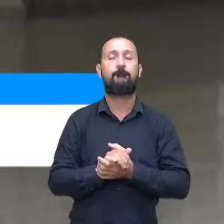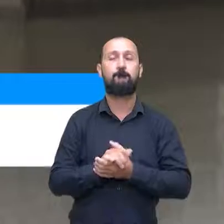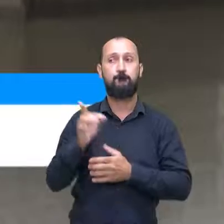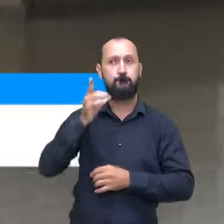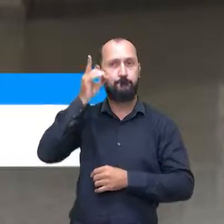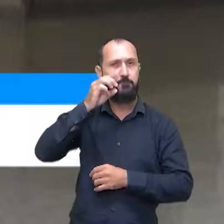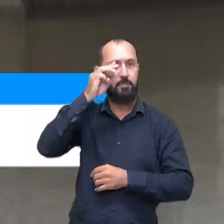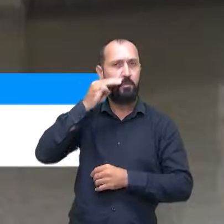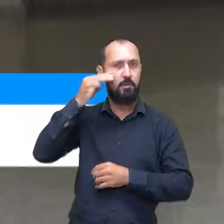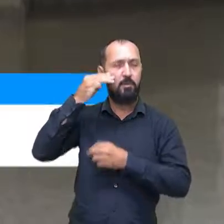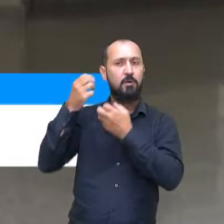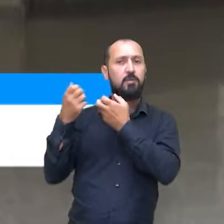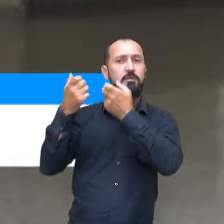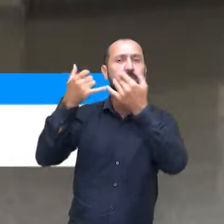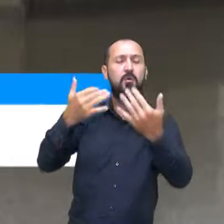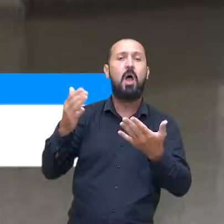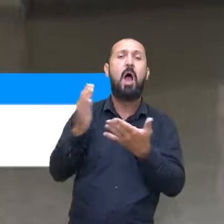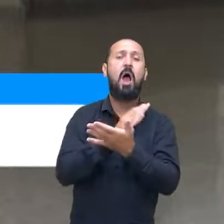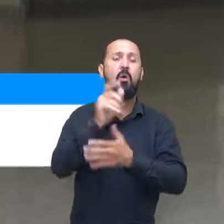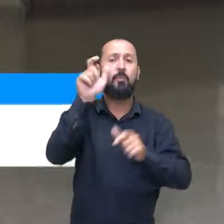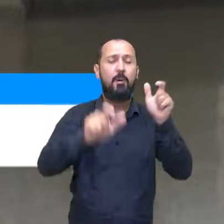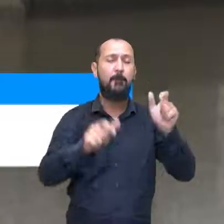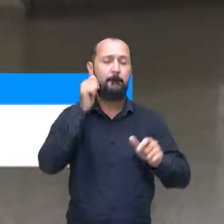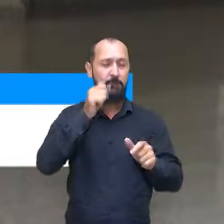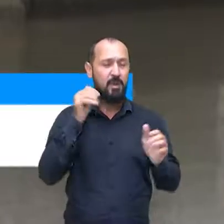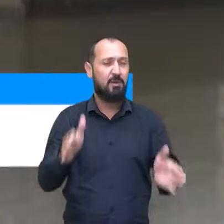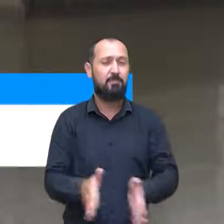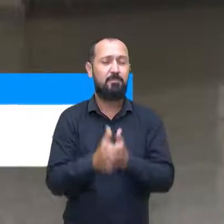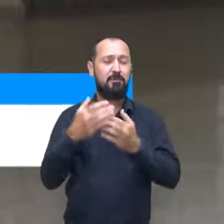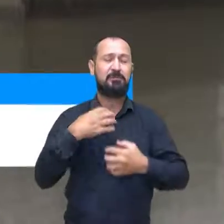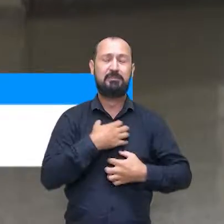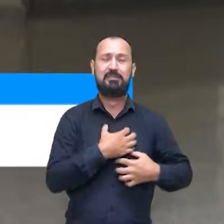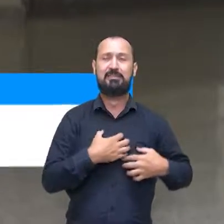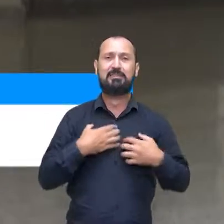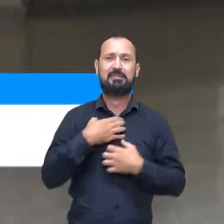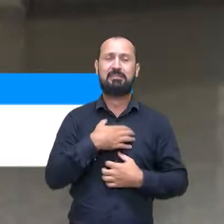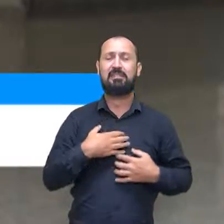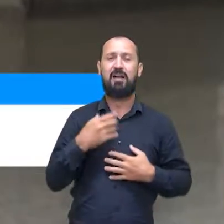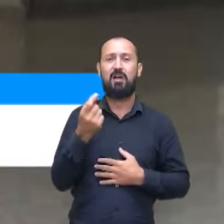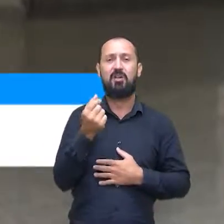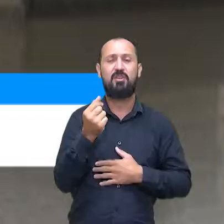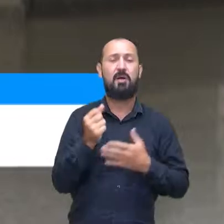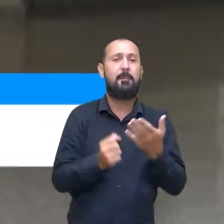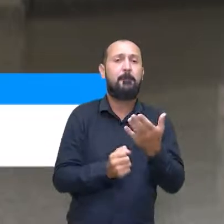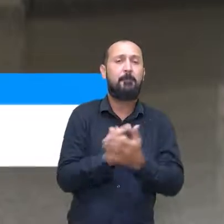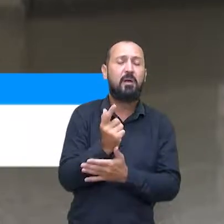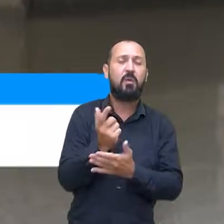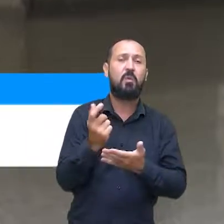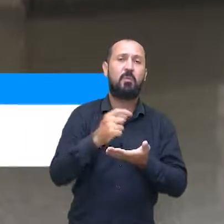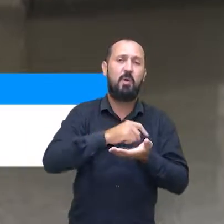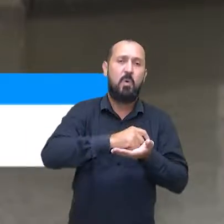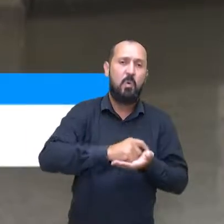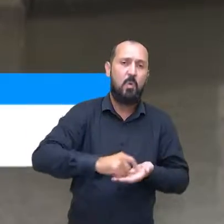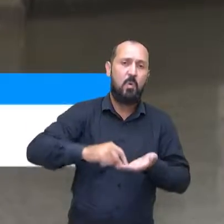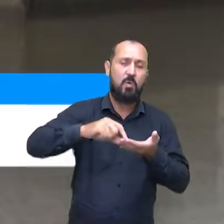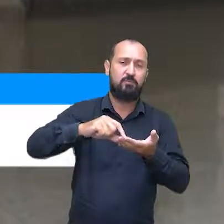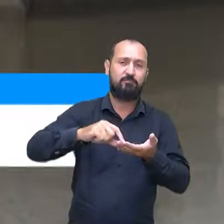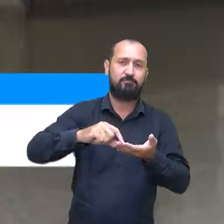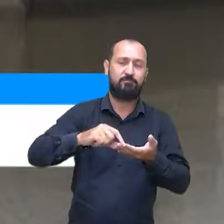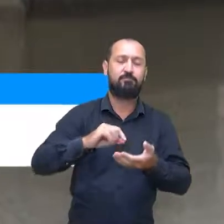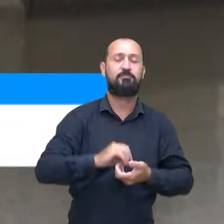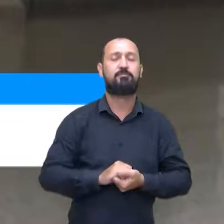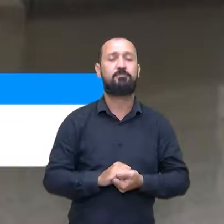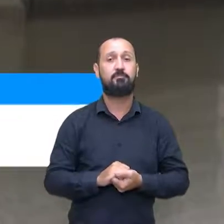eleitoral. A deputada Mara relatou a angústia de mulheres de baixa renda que não possuem dinheiro para comprar